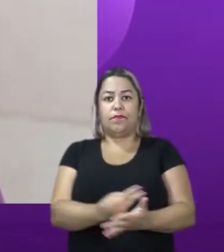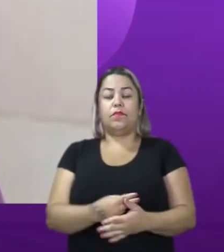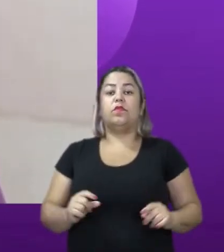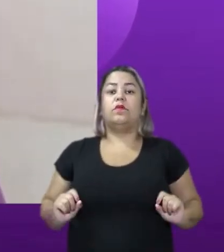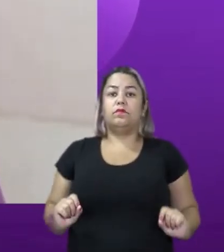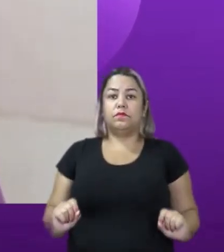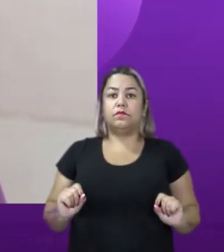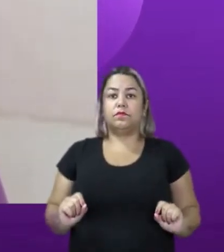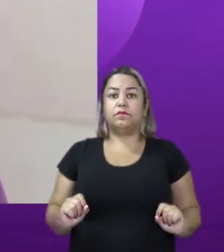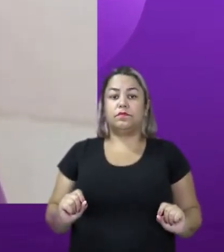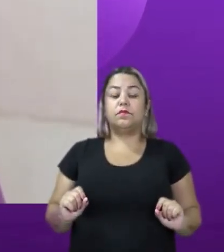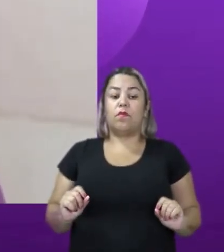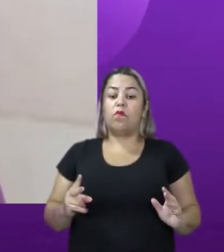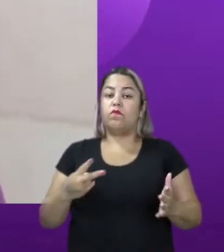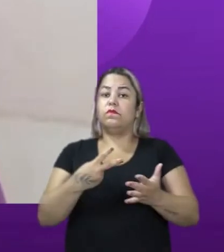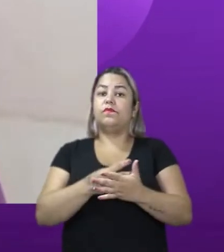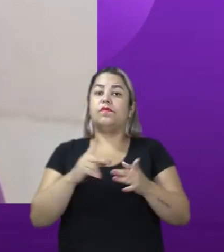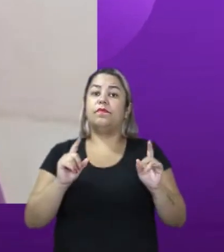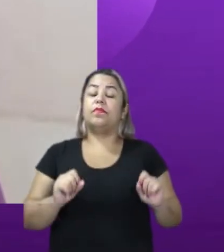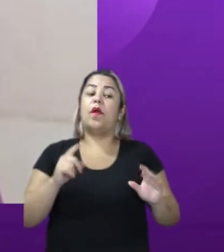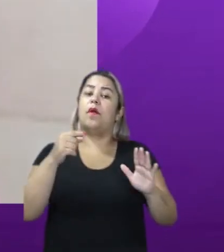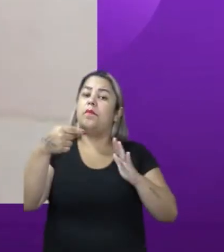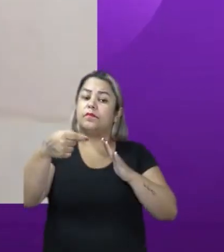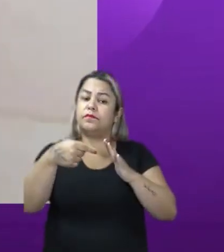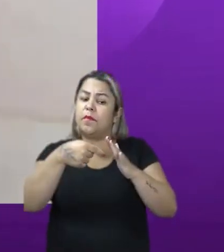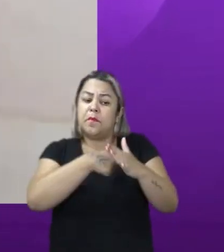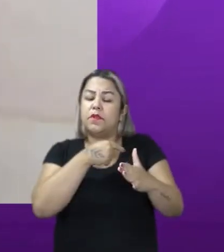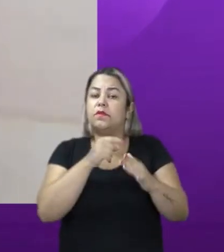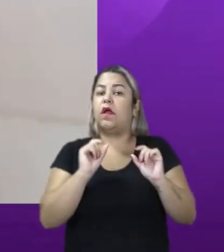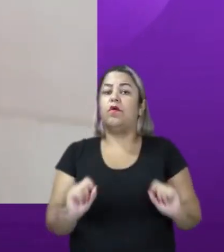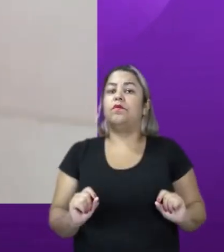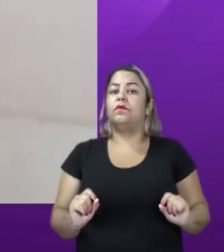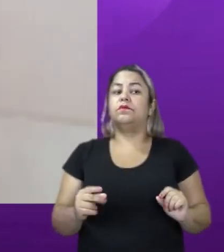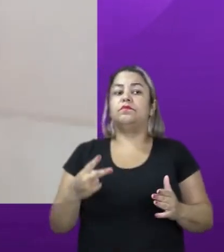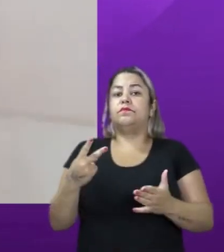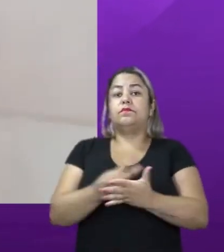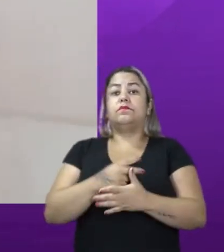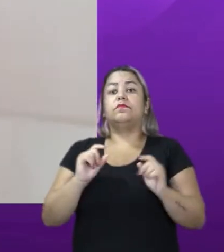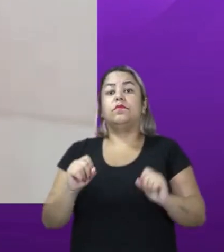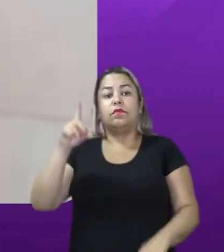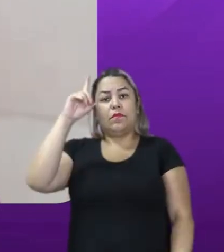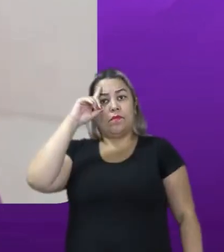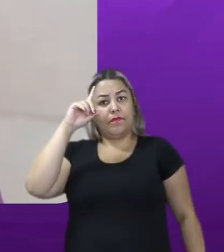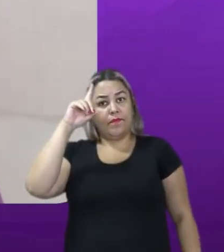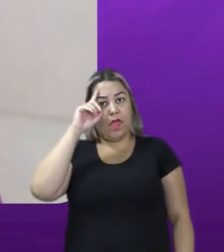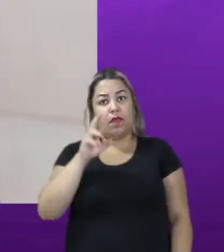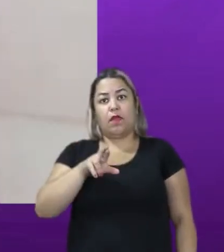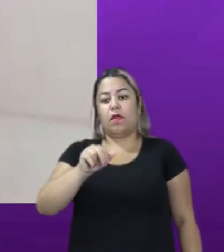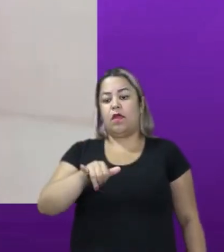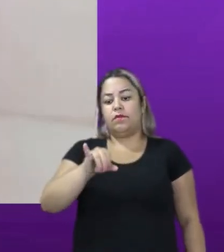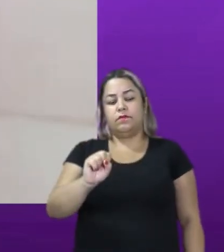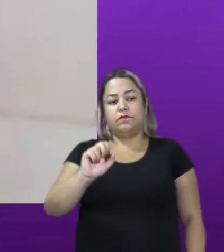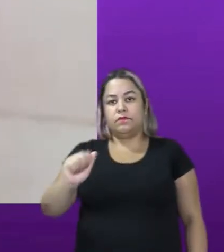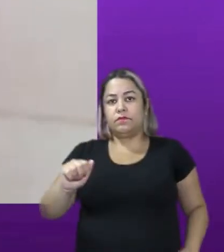através dessas redes. E aí vocês podem me perguntar, e quais são esses impactos no dia a dia, Raíssa, na nossa